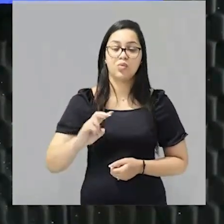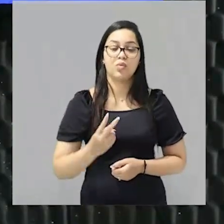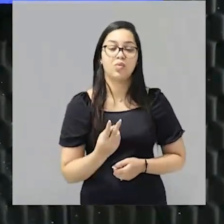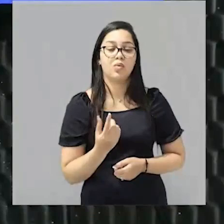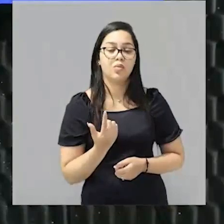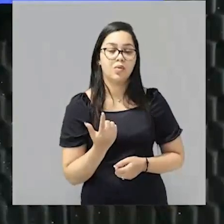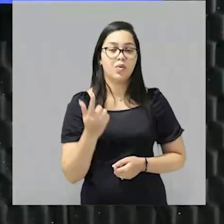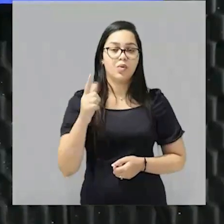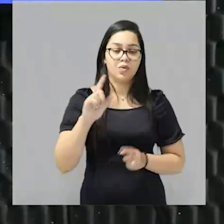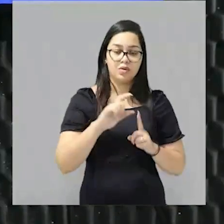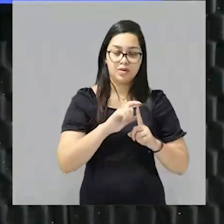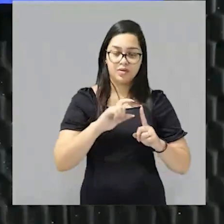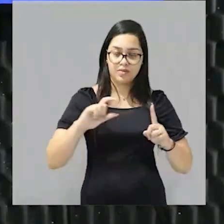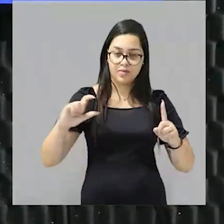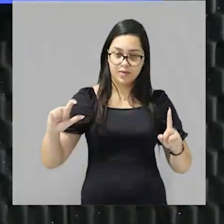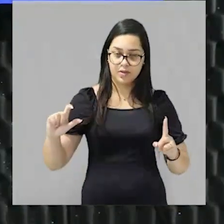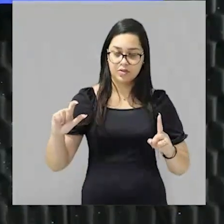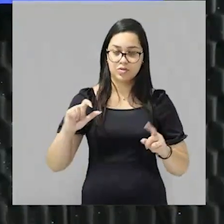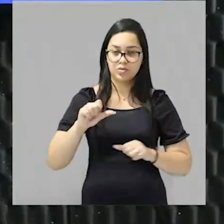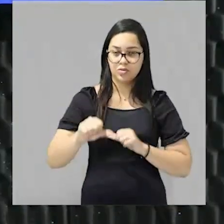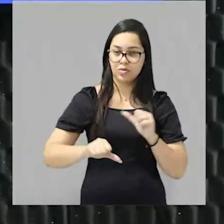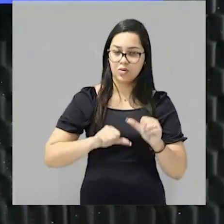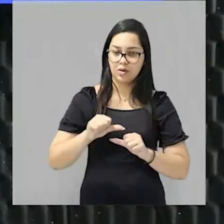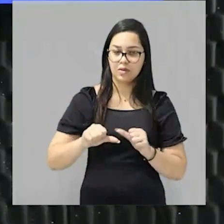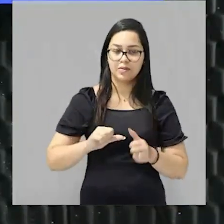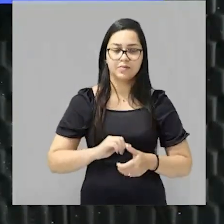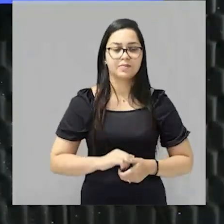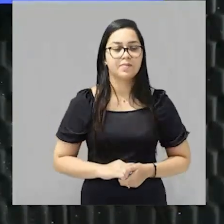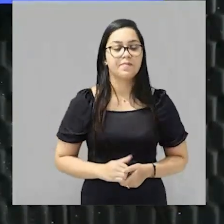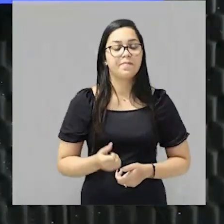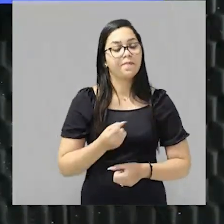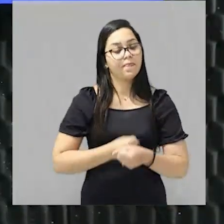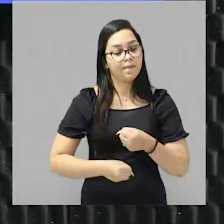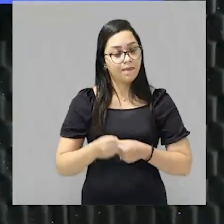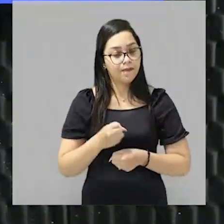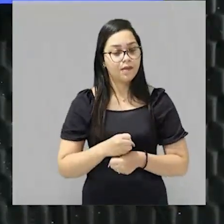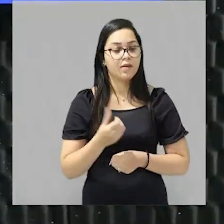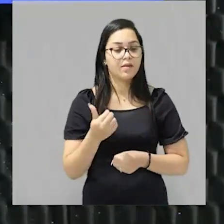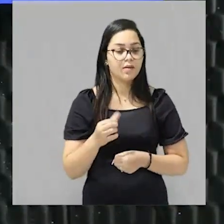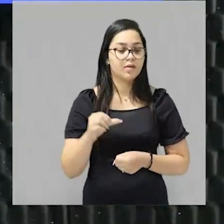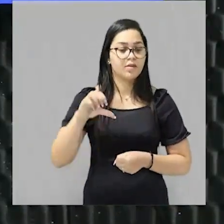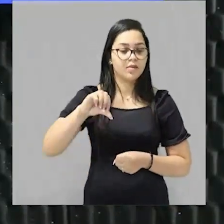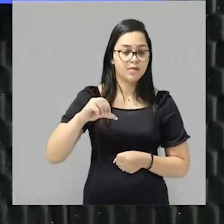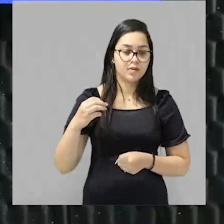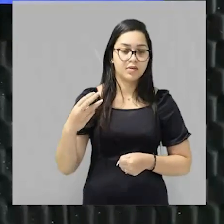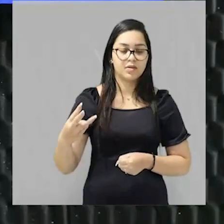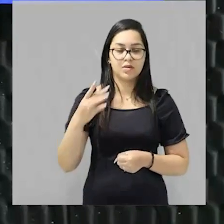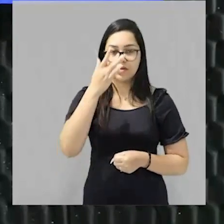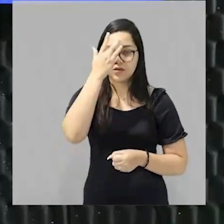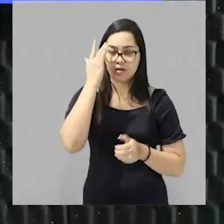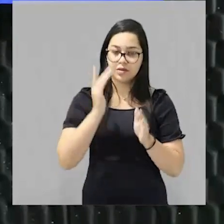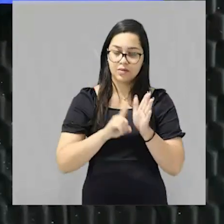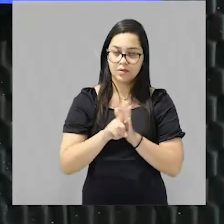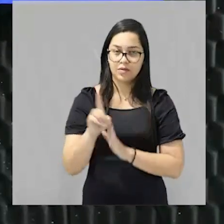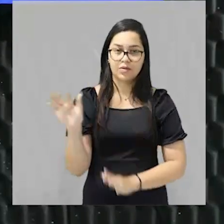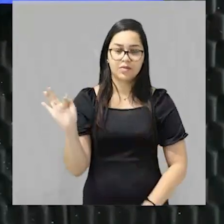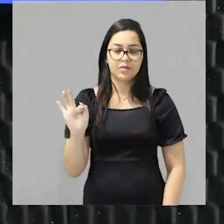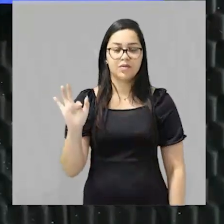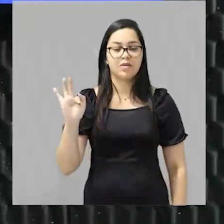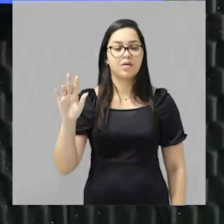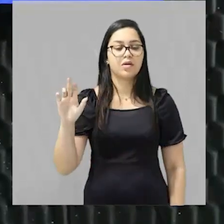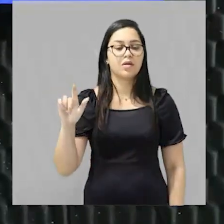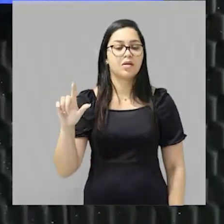outra frase trocando aqui a expressão. Em 1963, o explorador francês